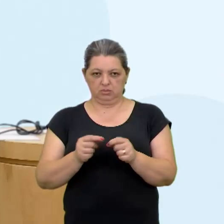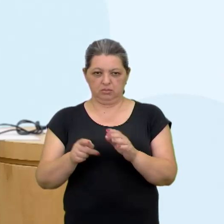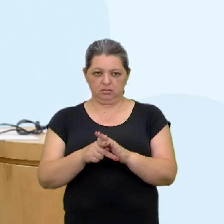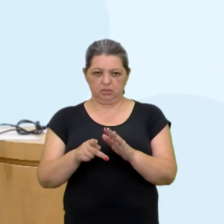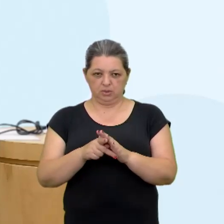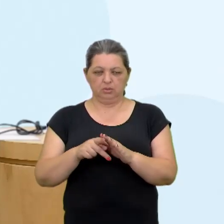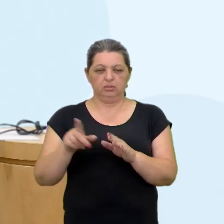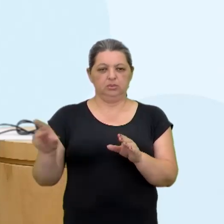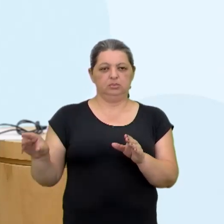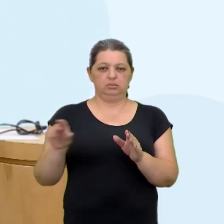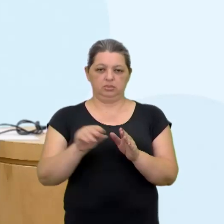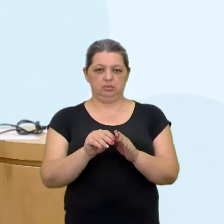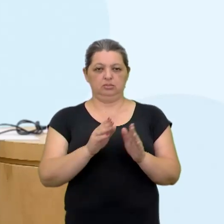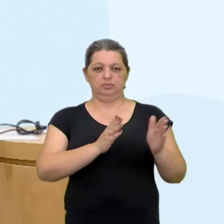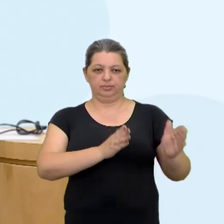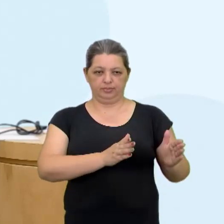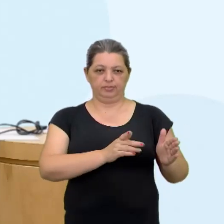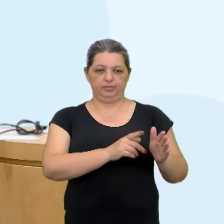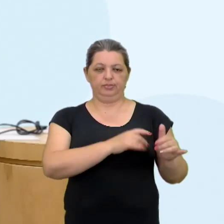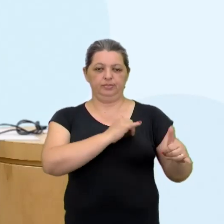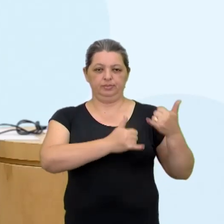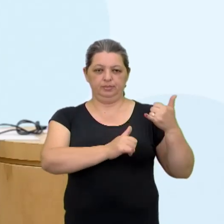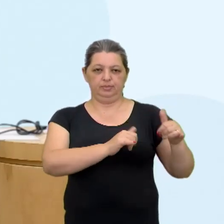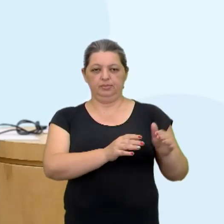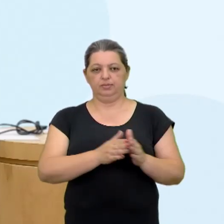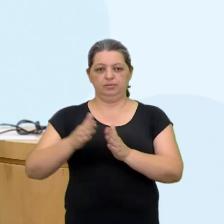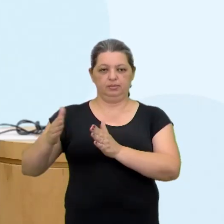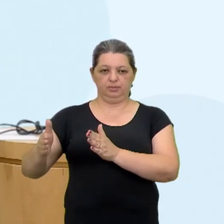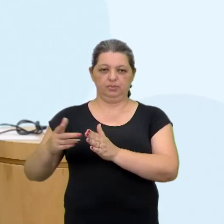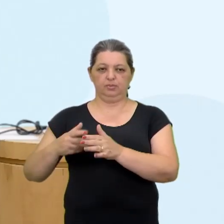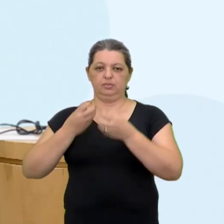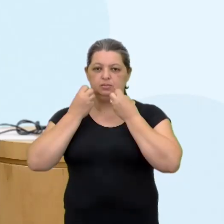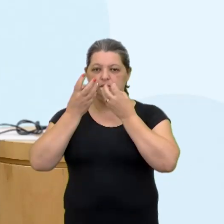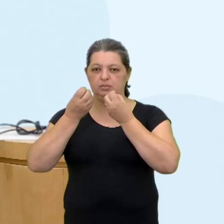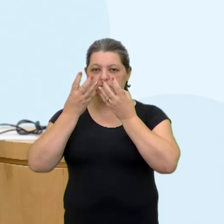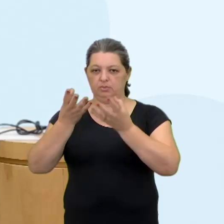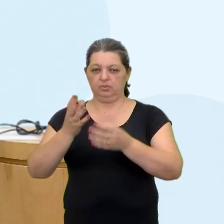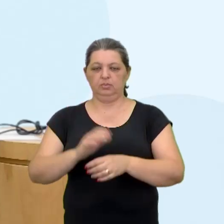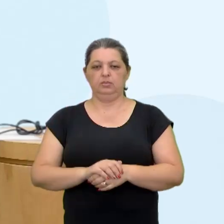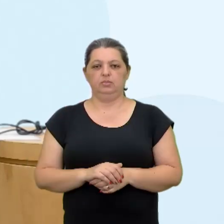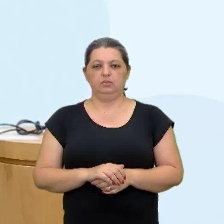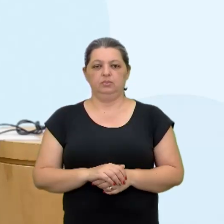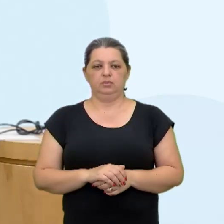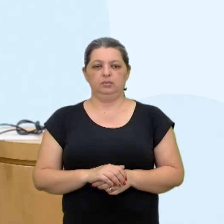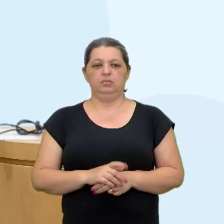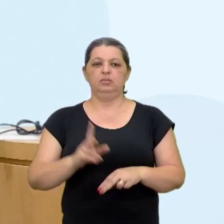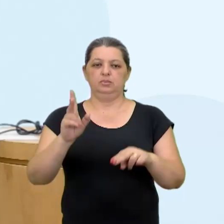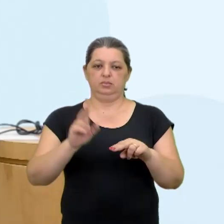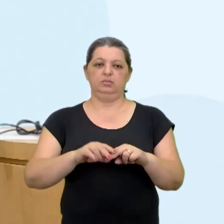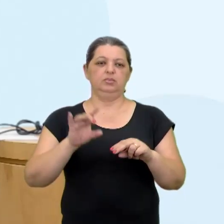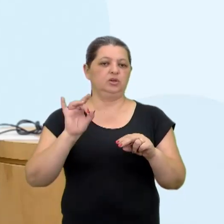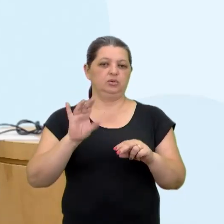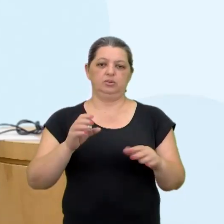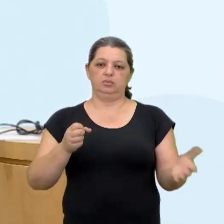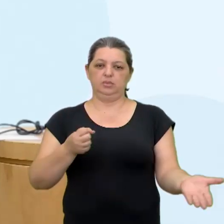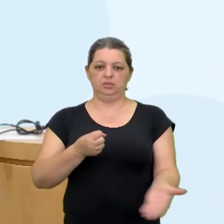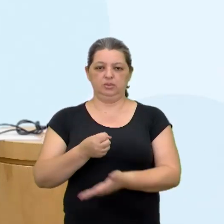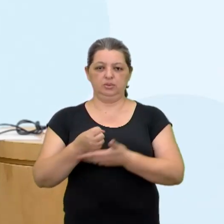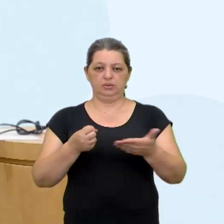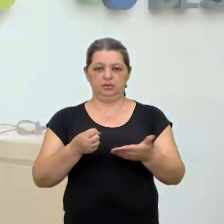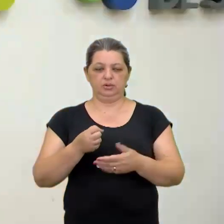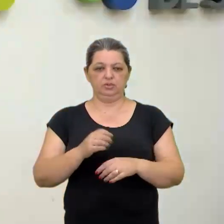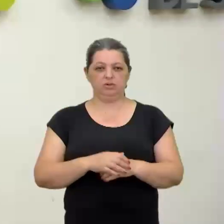peças. Então, de um lado a gente tem eletricidade e do outro, informação. Por isso que isso aqui é basicão só, né, Ju? Por isso que essa é